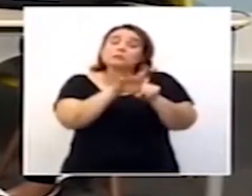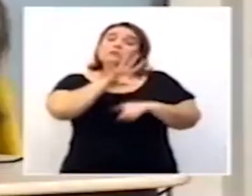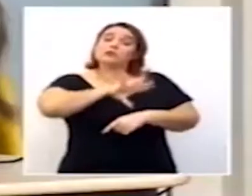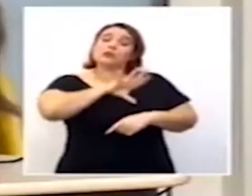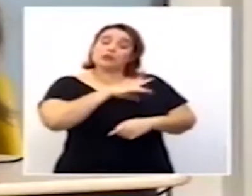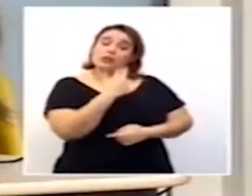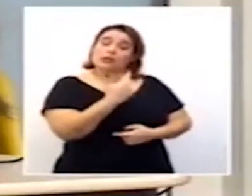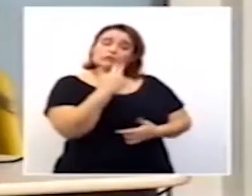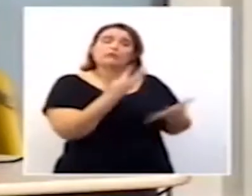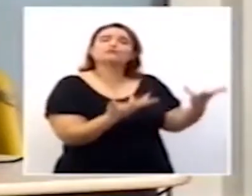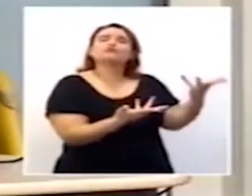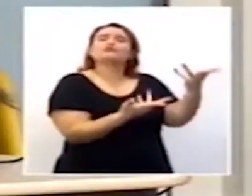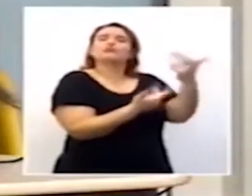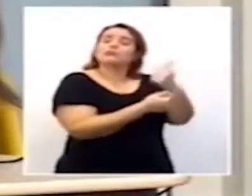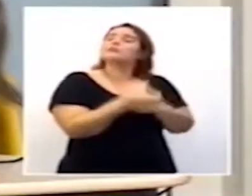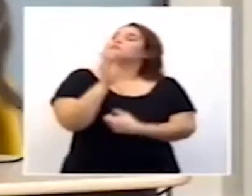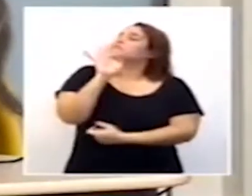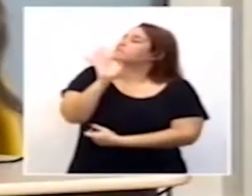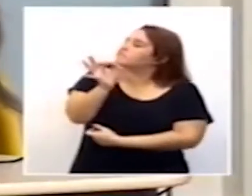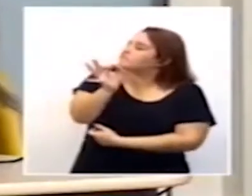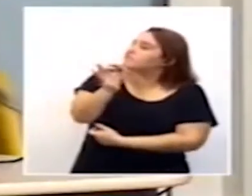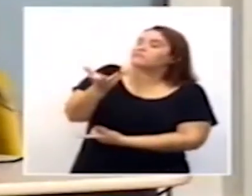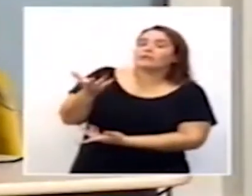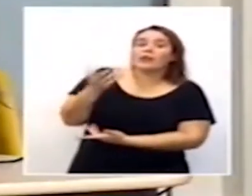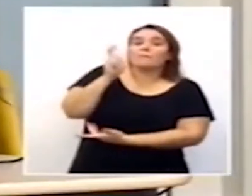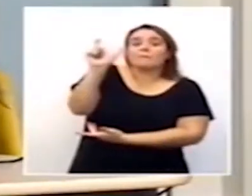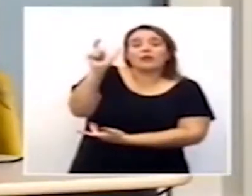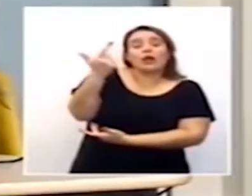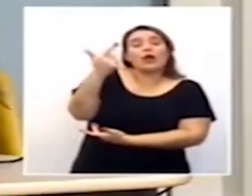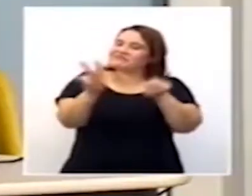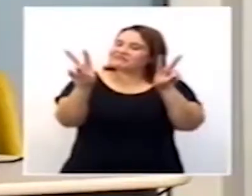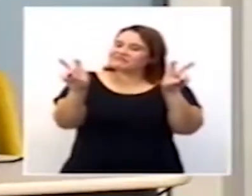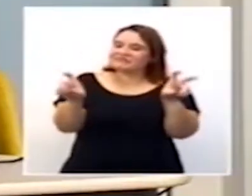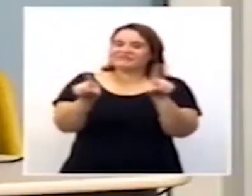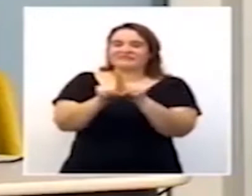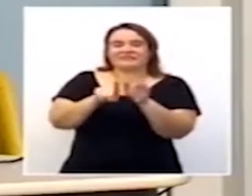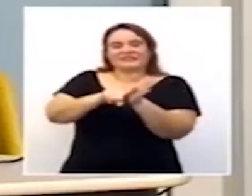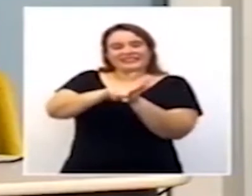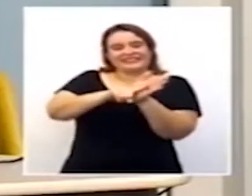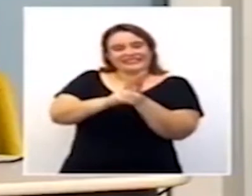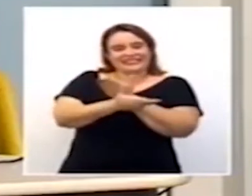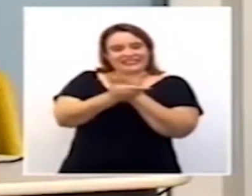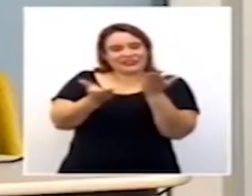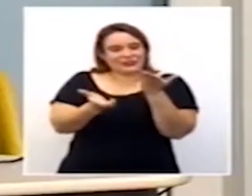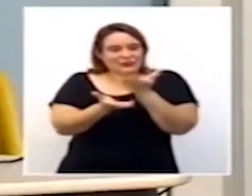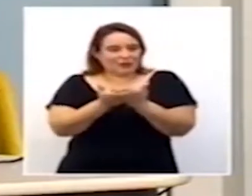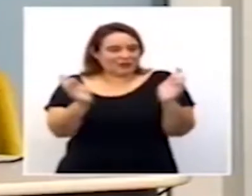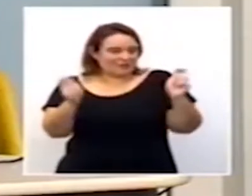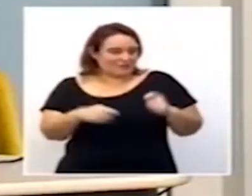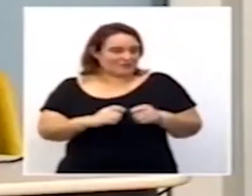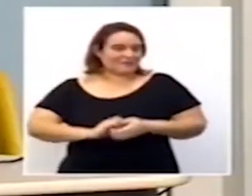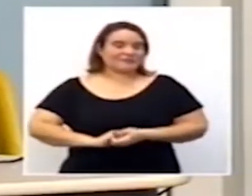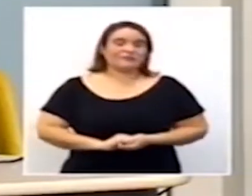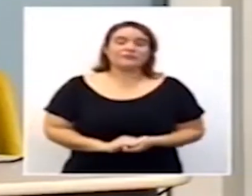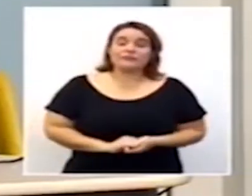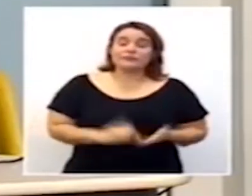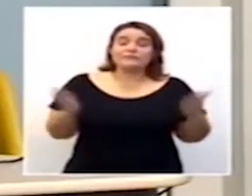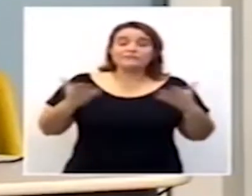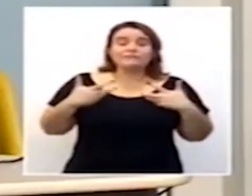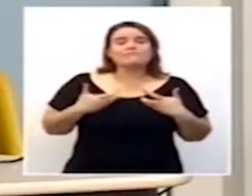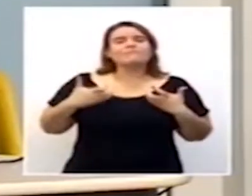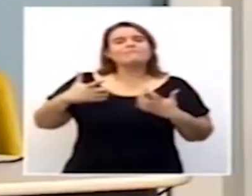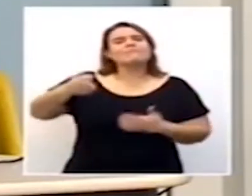algumas palavras assim estrangeiras que são incorporadas na nossa língua por gente então agora eu quero que você se